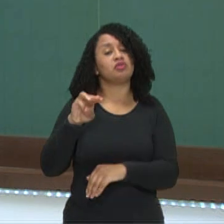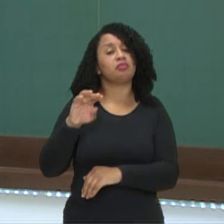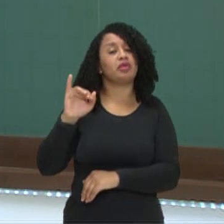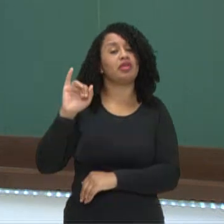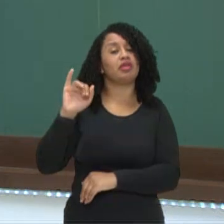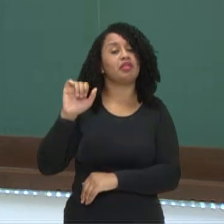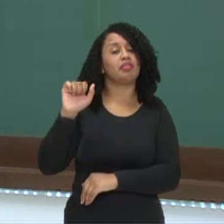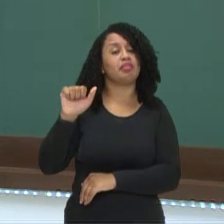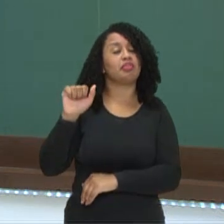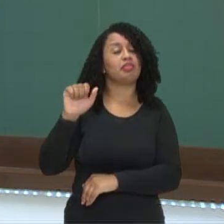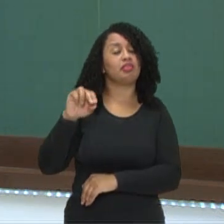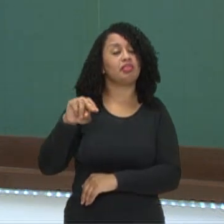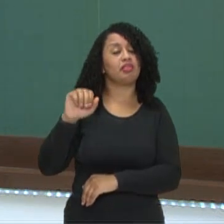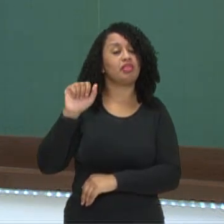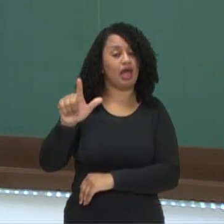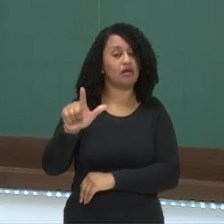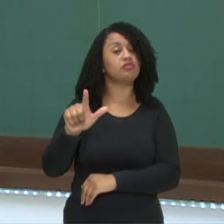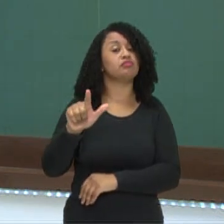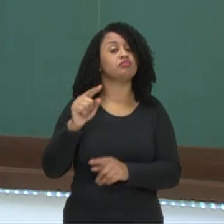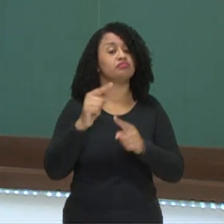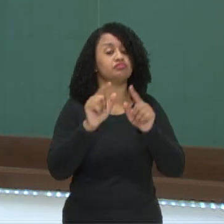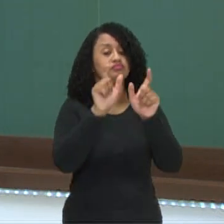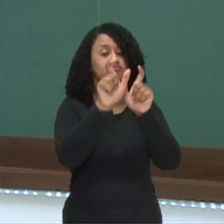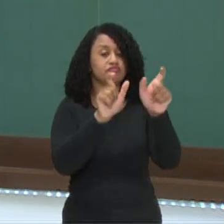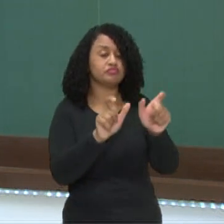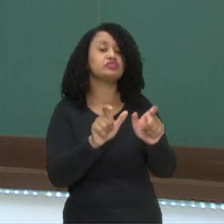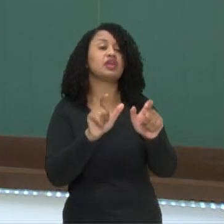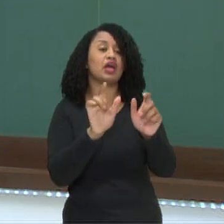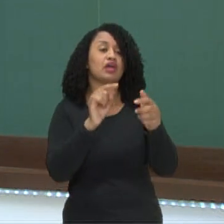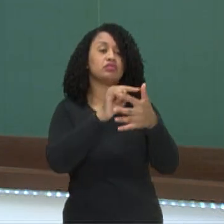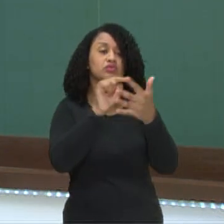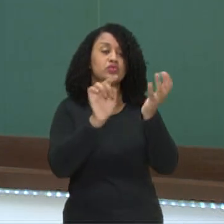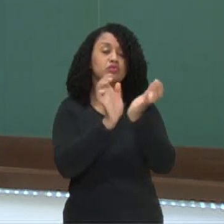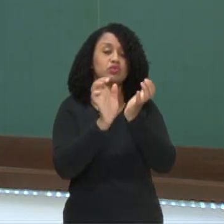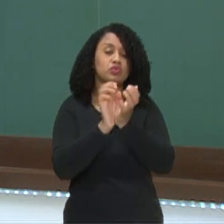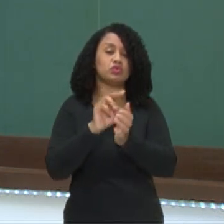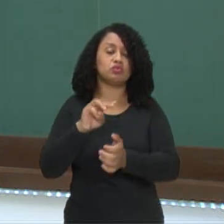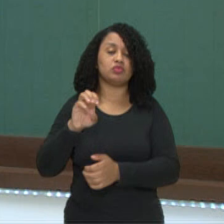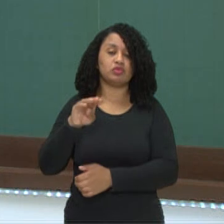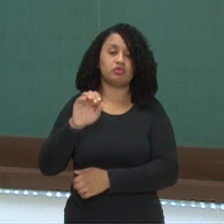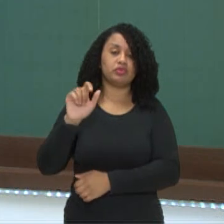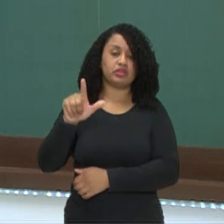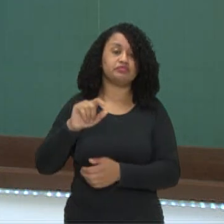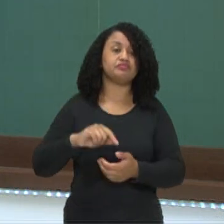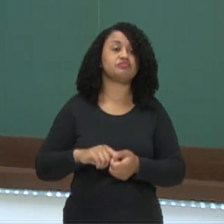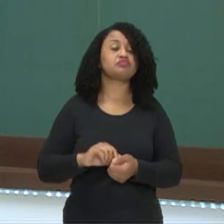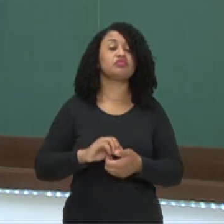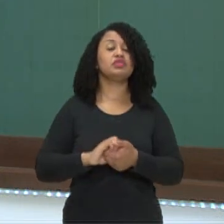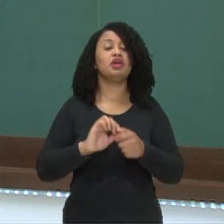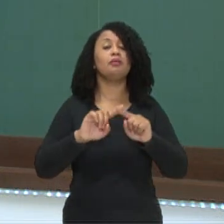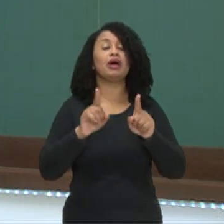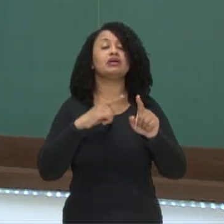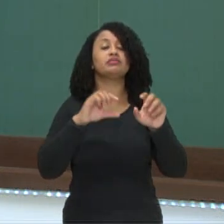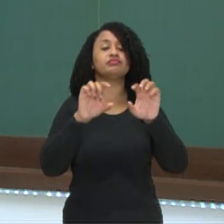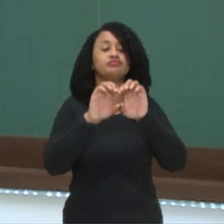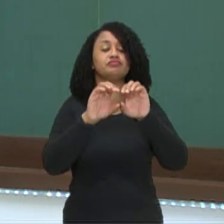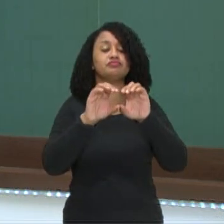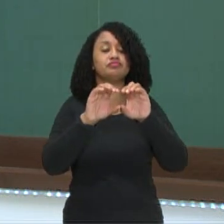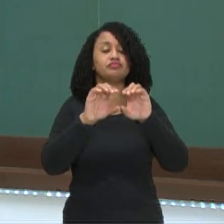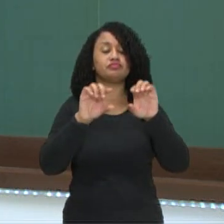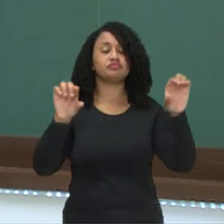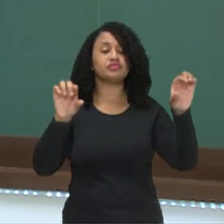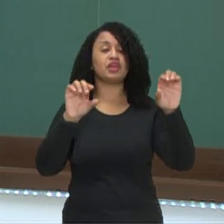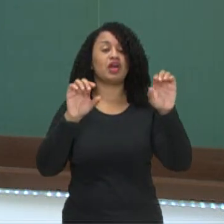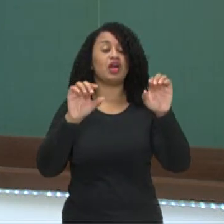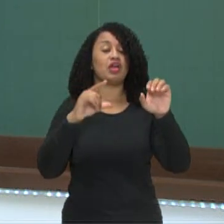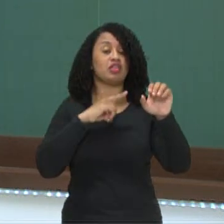palavras utilizadas são de classe nominal. Já quando nós temos uma frase com verbo, podemos chamar também